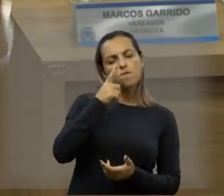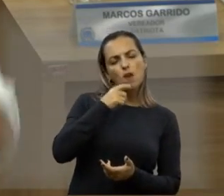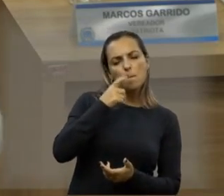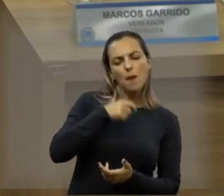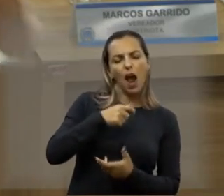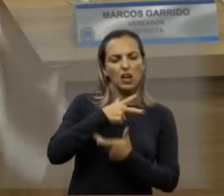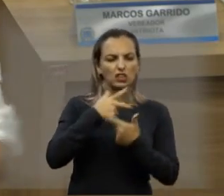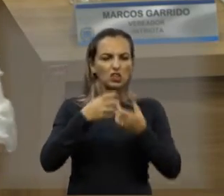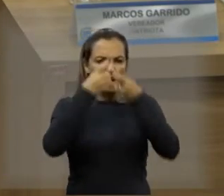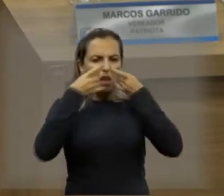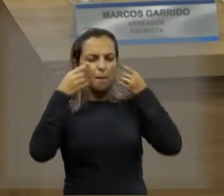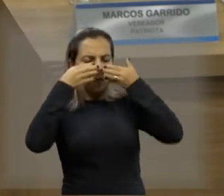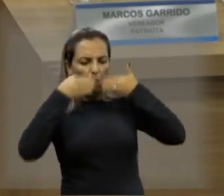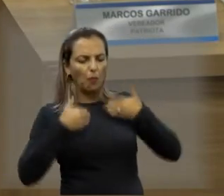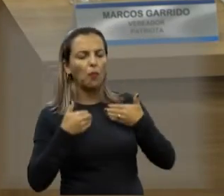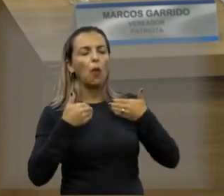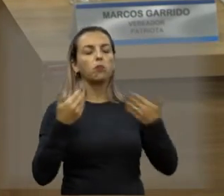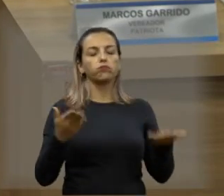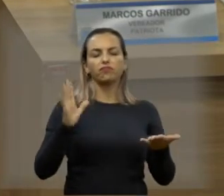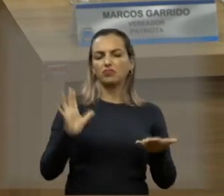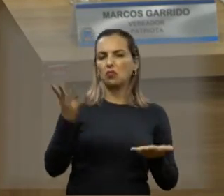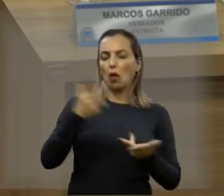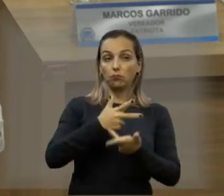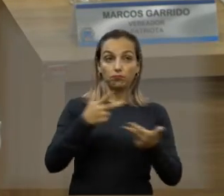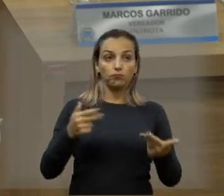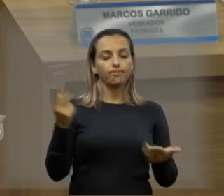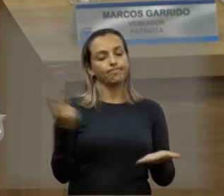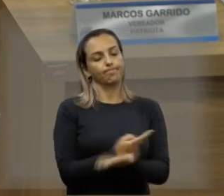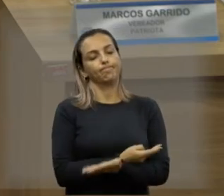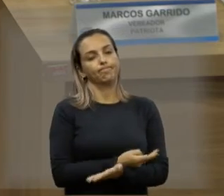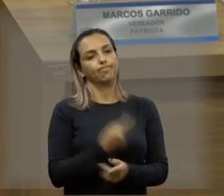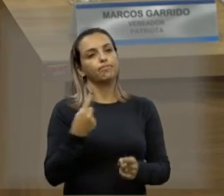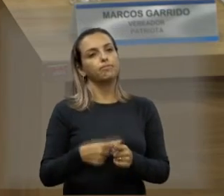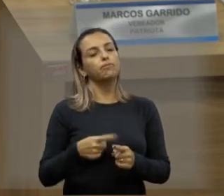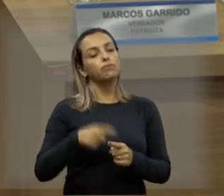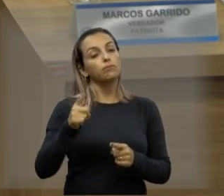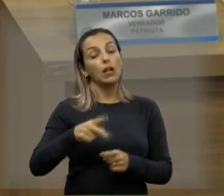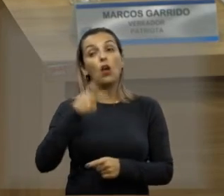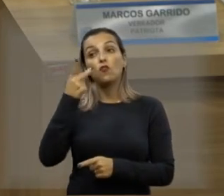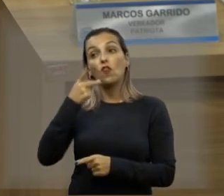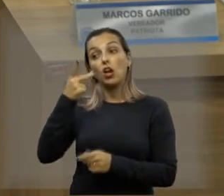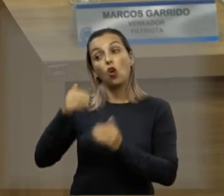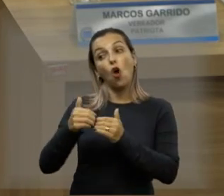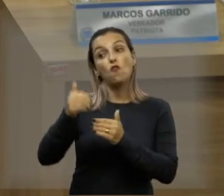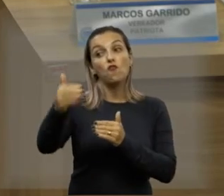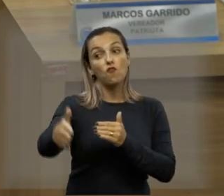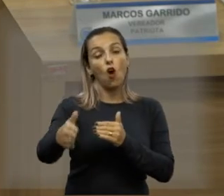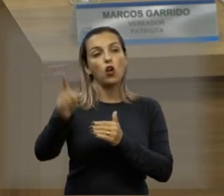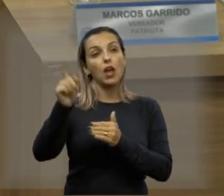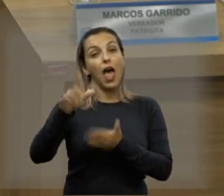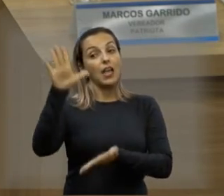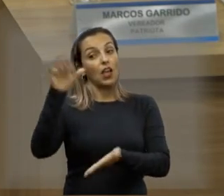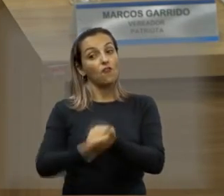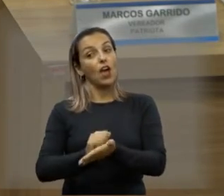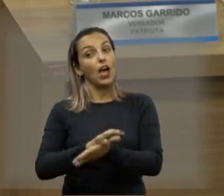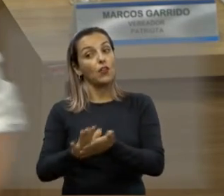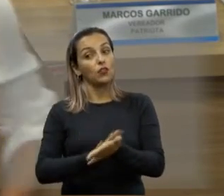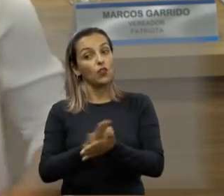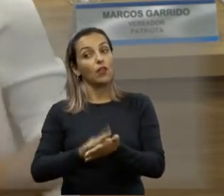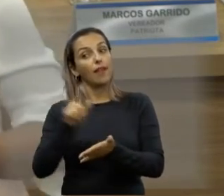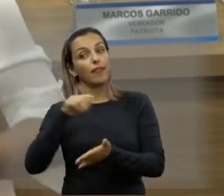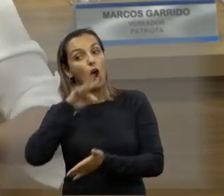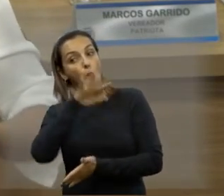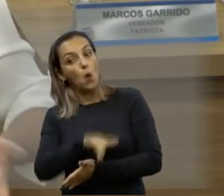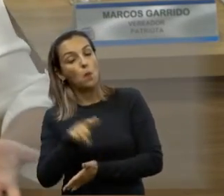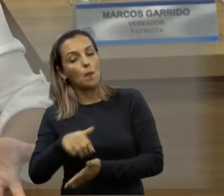Caí do do rosto e tudo acontecer população aí não dá certo porque o que é dito fora desse desse microfone não é gravada aí fica ruim eu vou